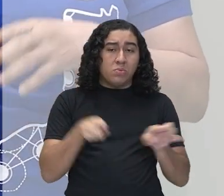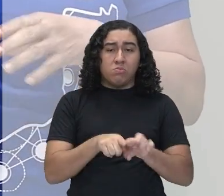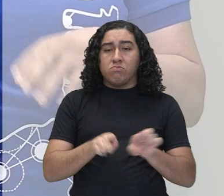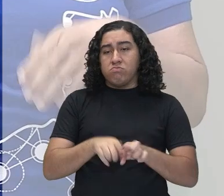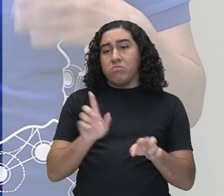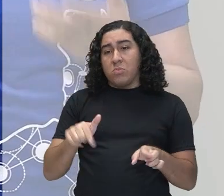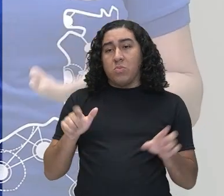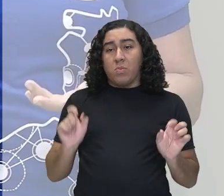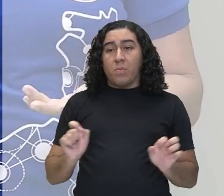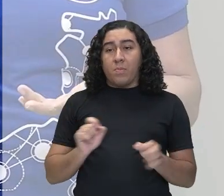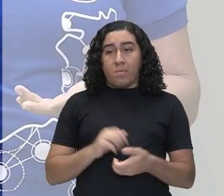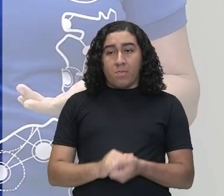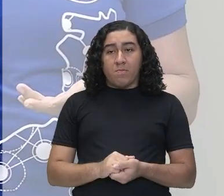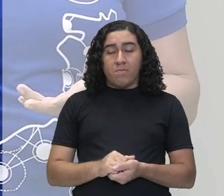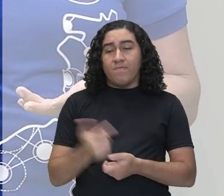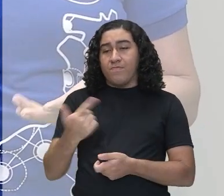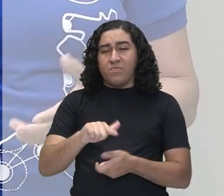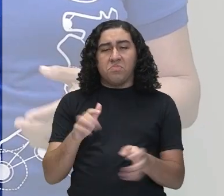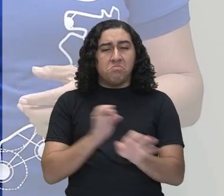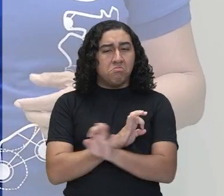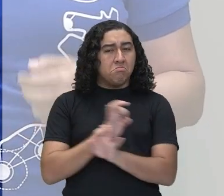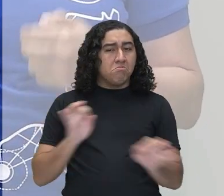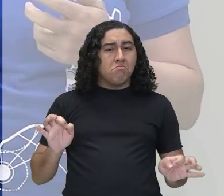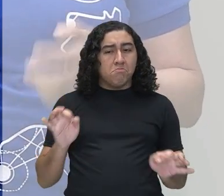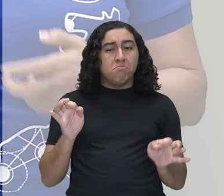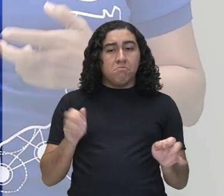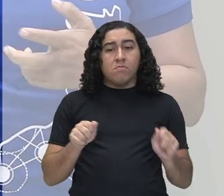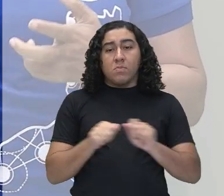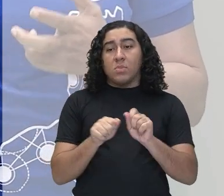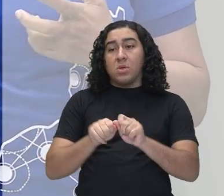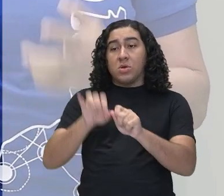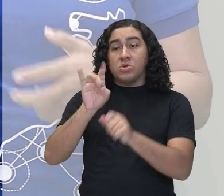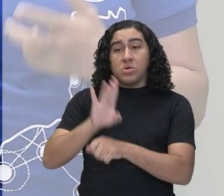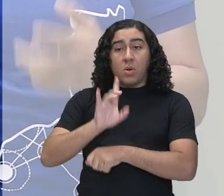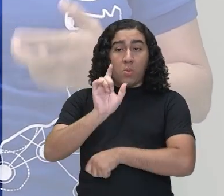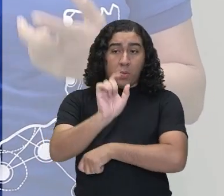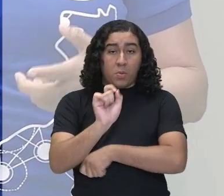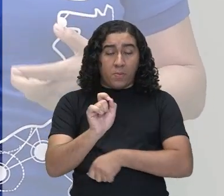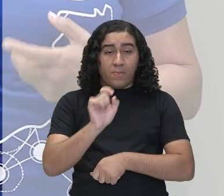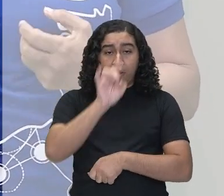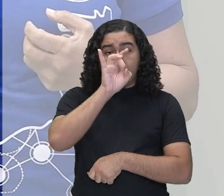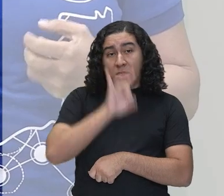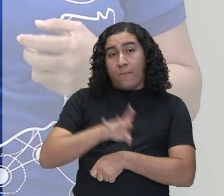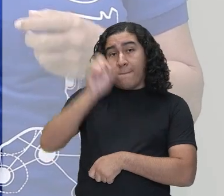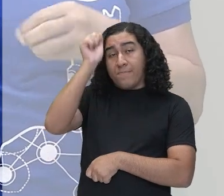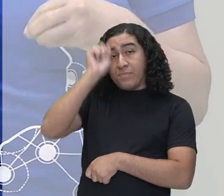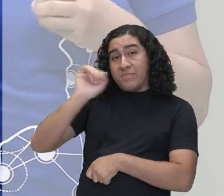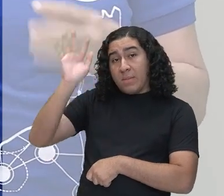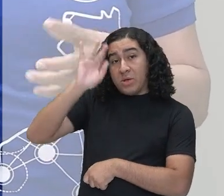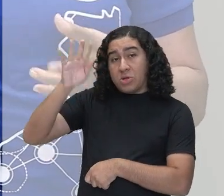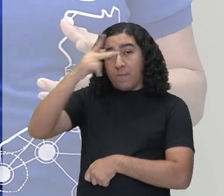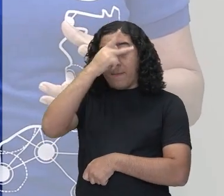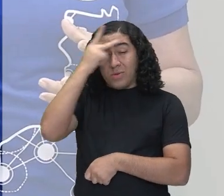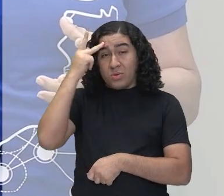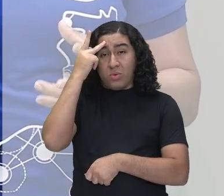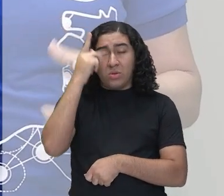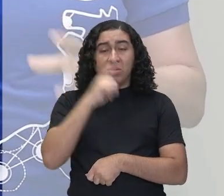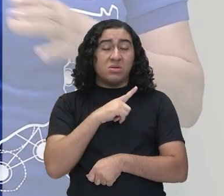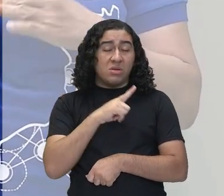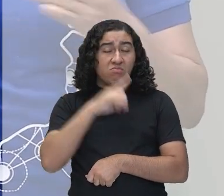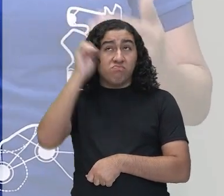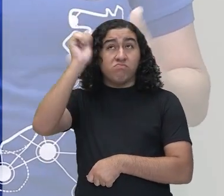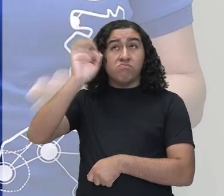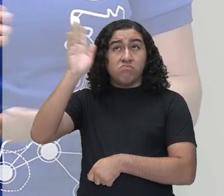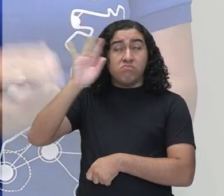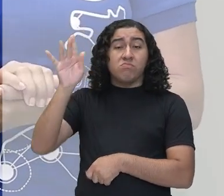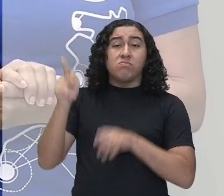praticamente sem fazer muita coisa, né? Ali só na imaginação e nos delírios, que